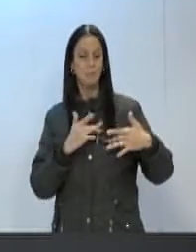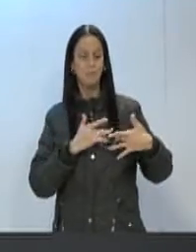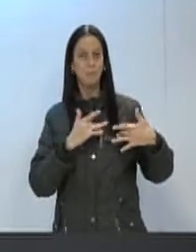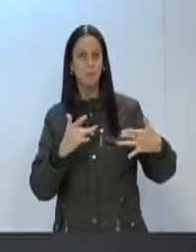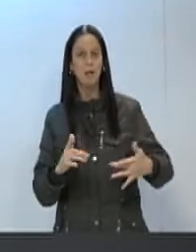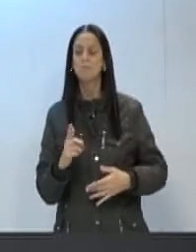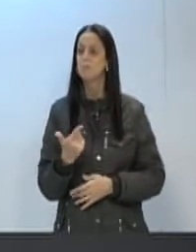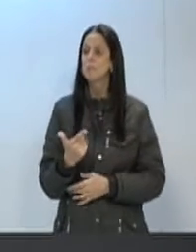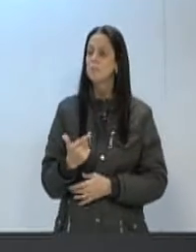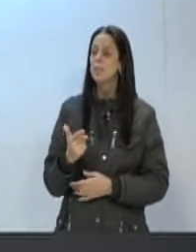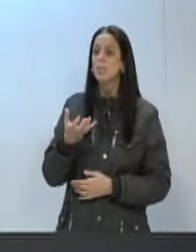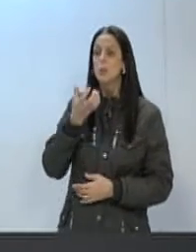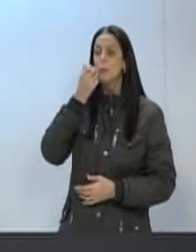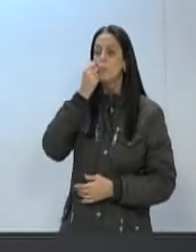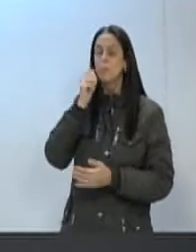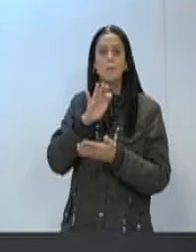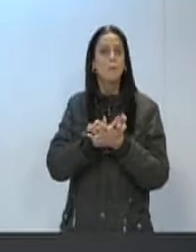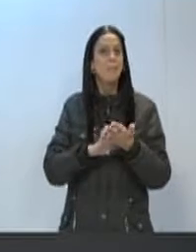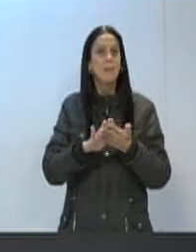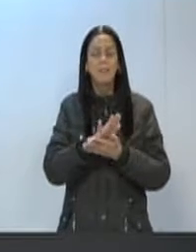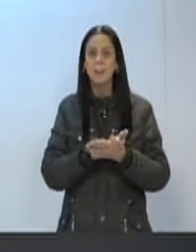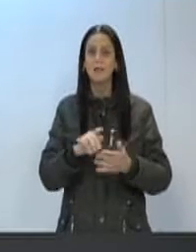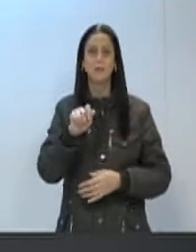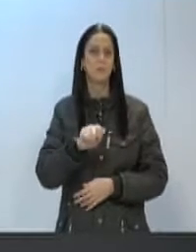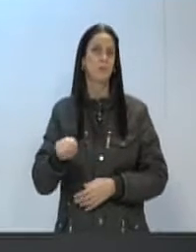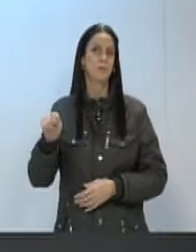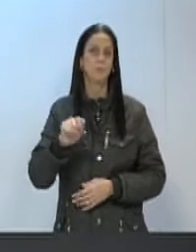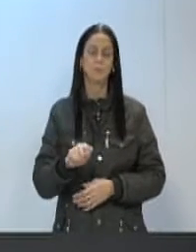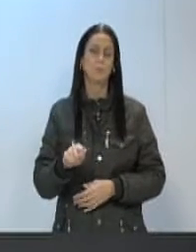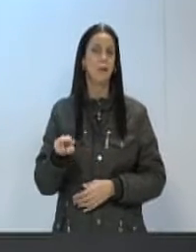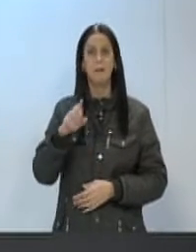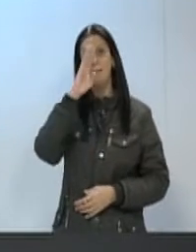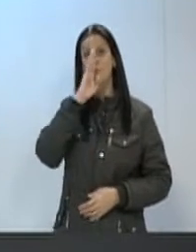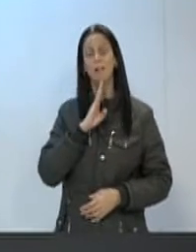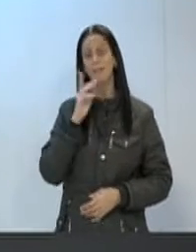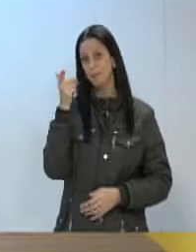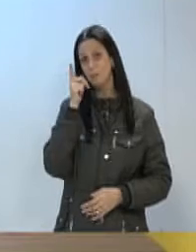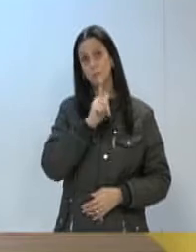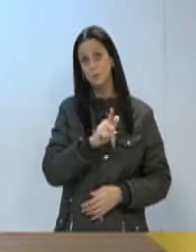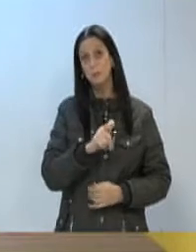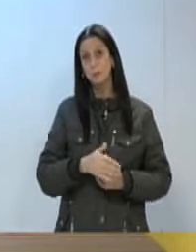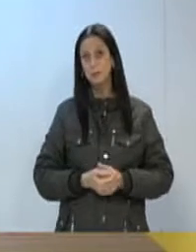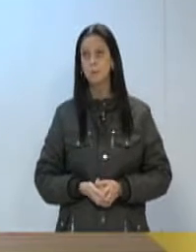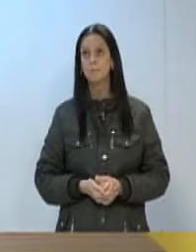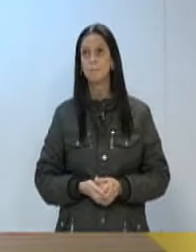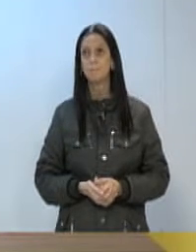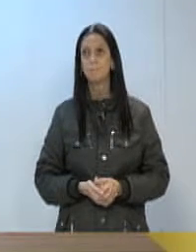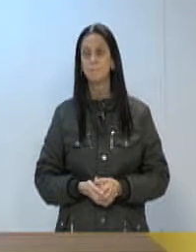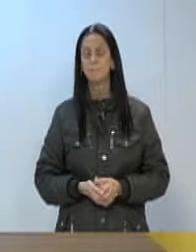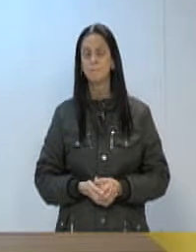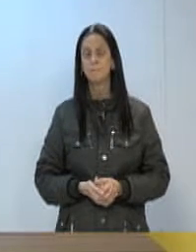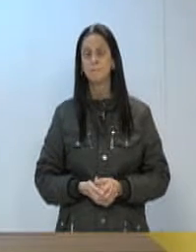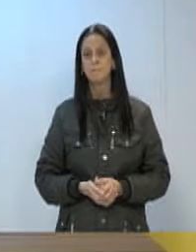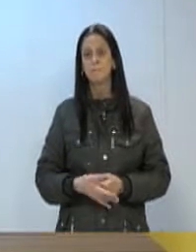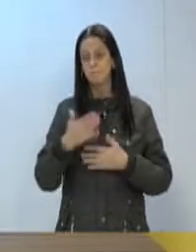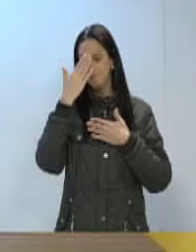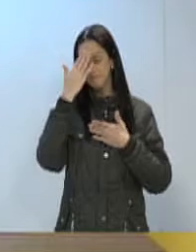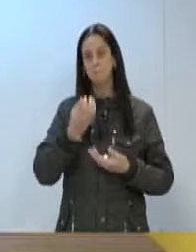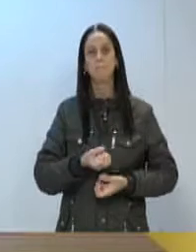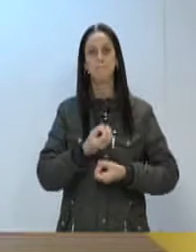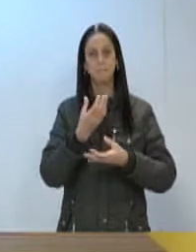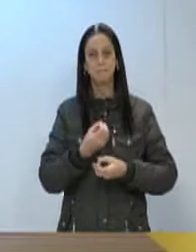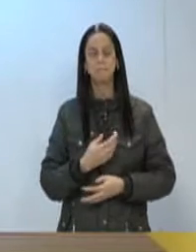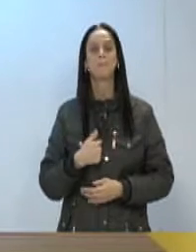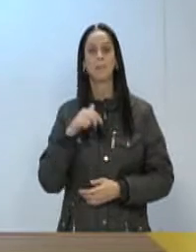econômico diretamente para Associação ele não teria custo algum o vereador Obrigado por trazer informação eu ri